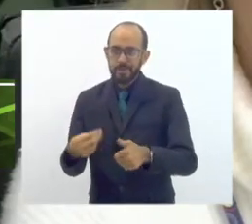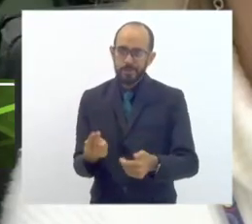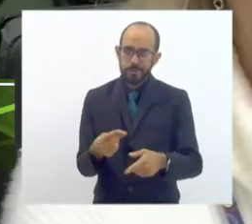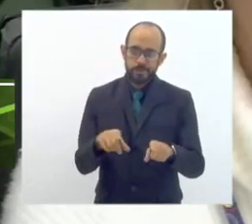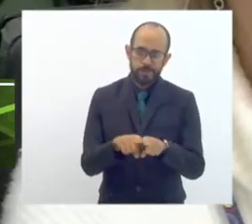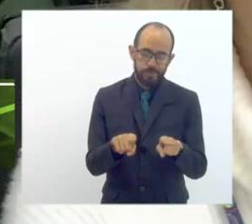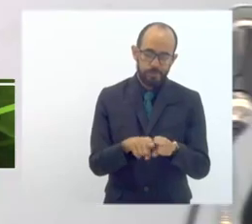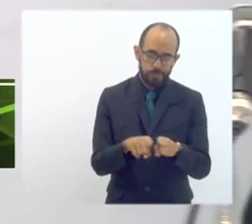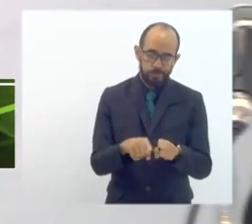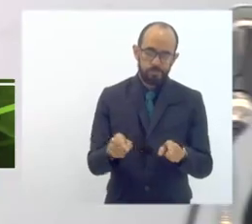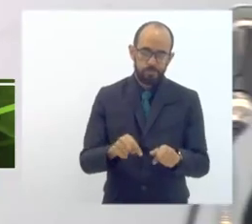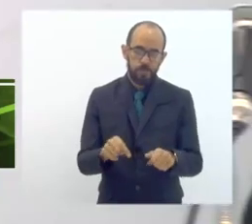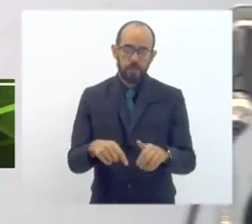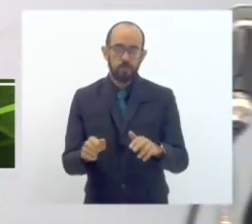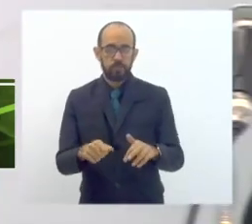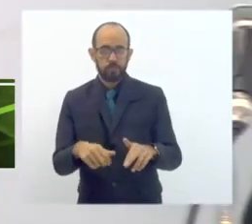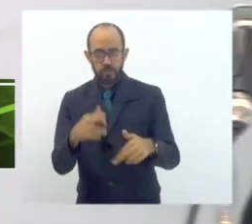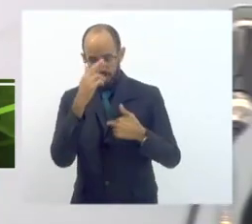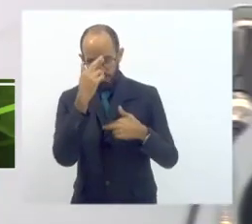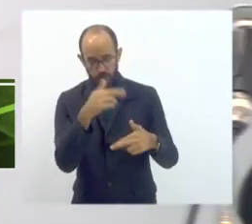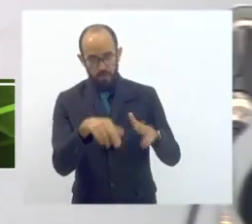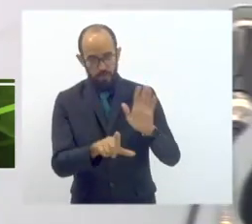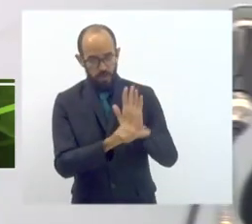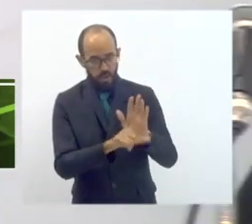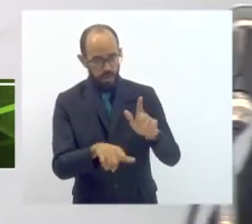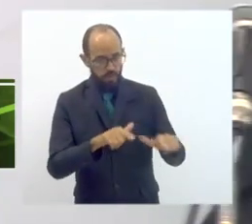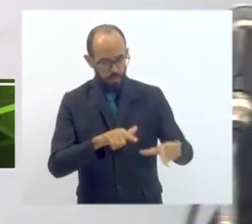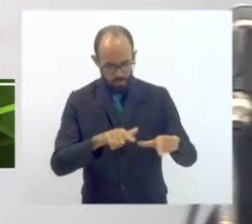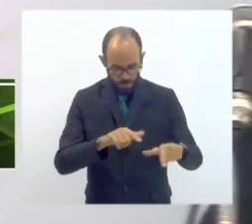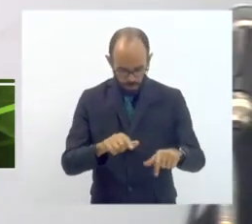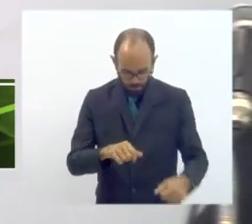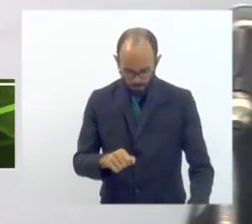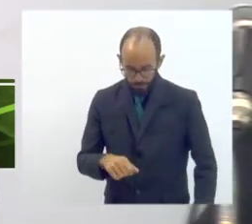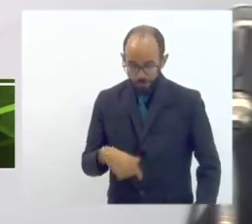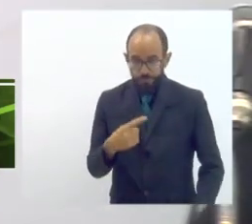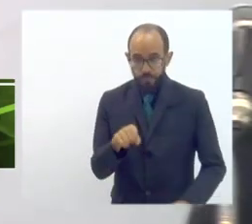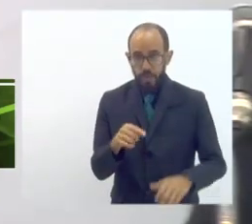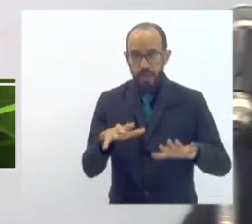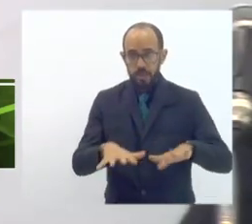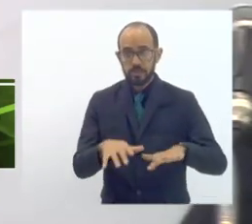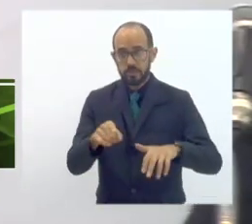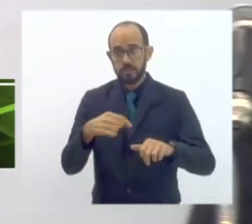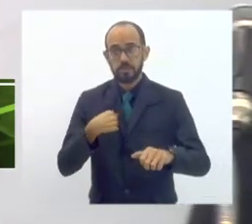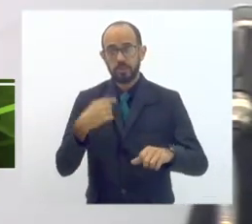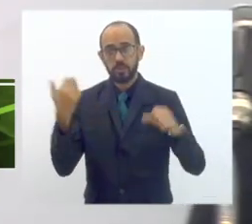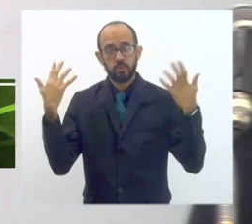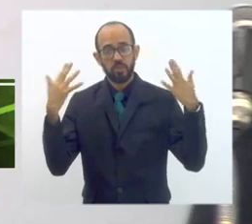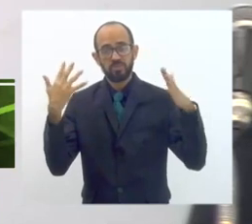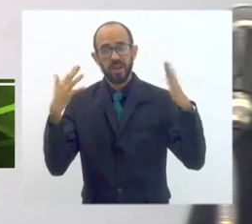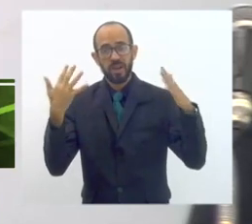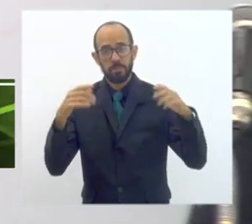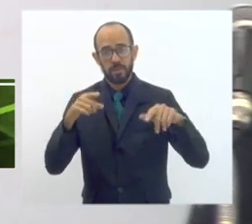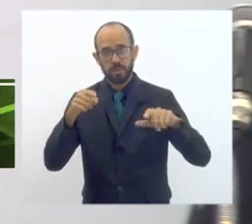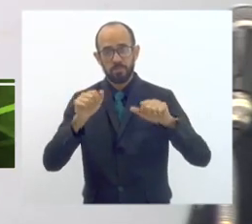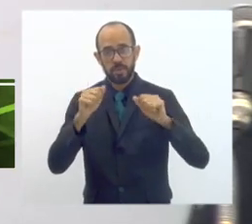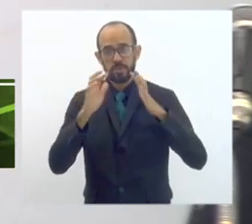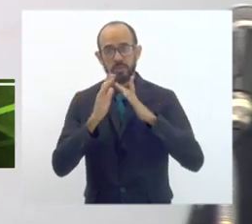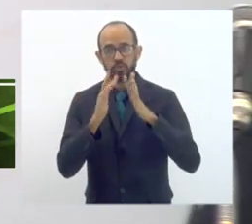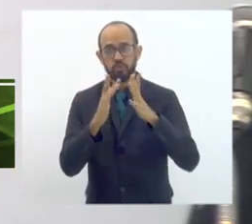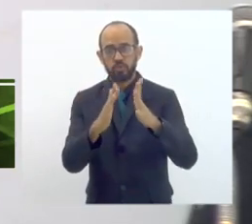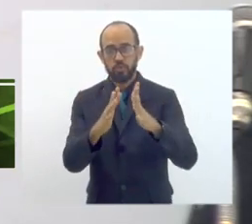vista trabalhista, que a gente sabe que isso é uma dificuldade também, é nessa agenda que eu celebro esse auditório, mas esse auditório ele